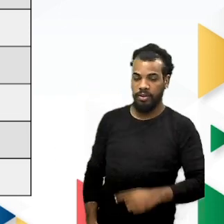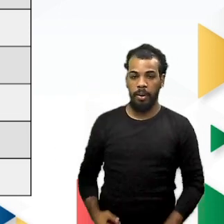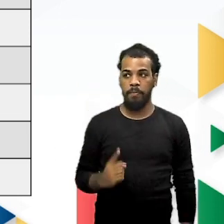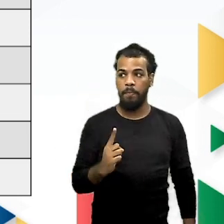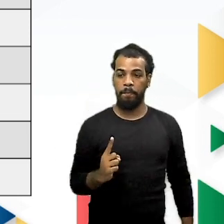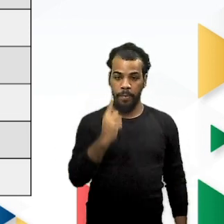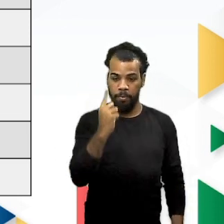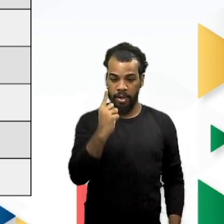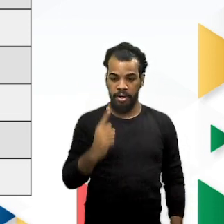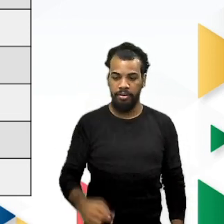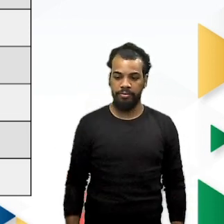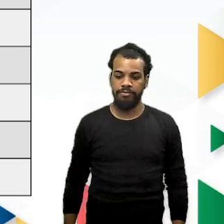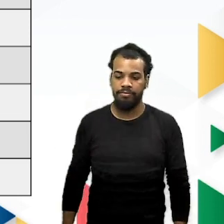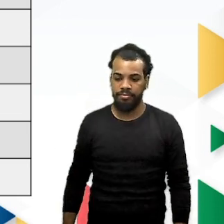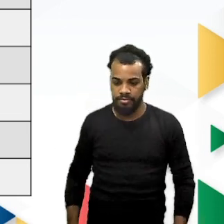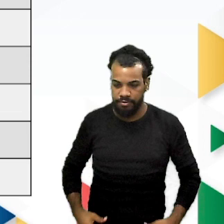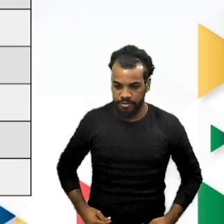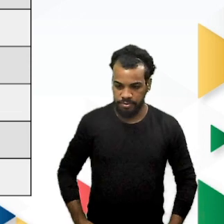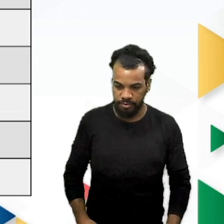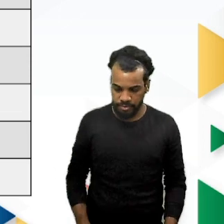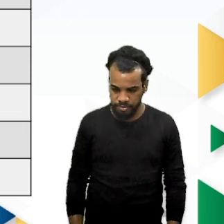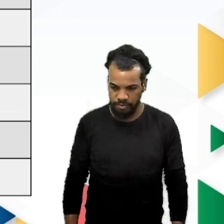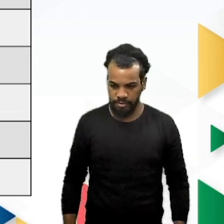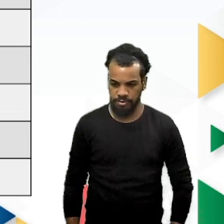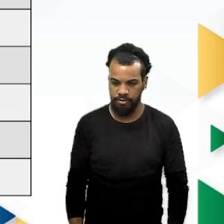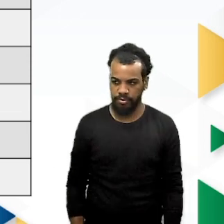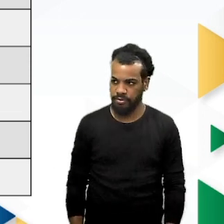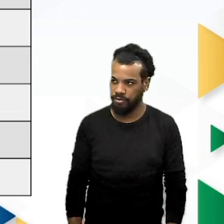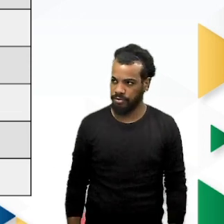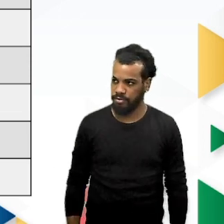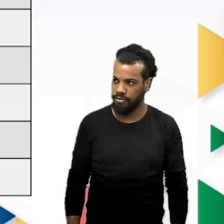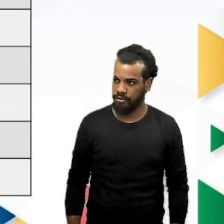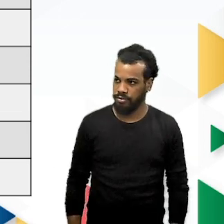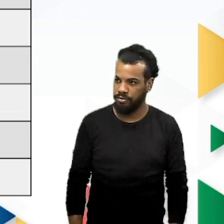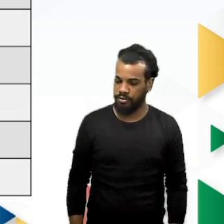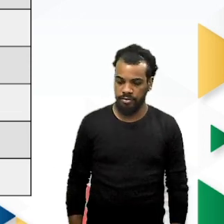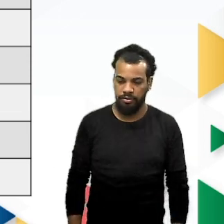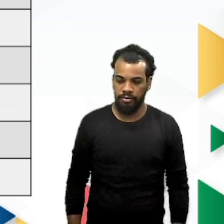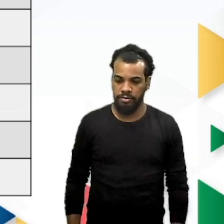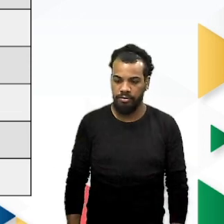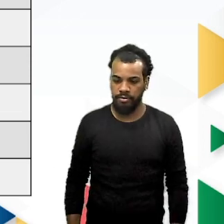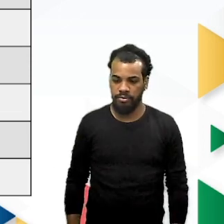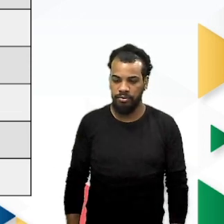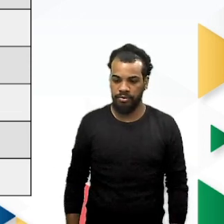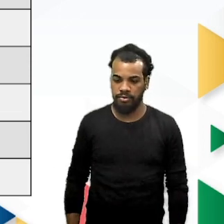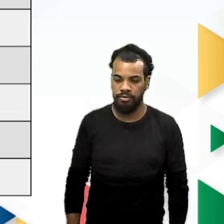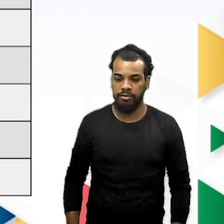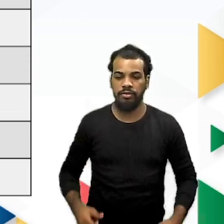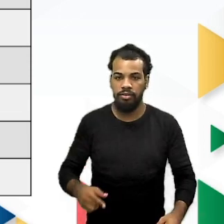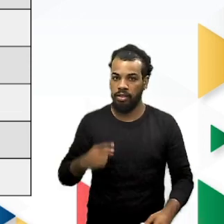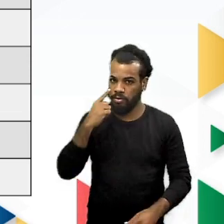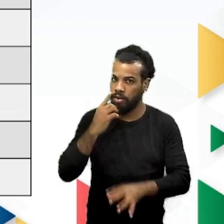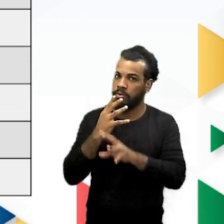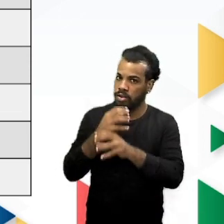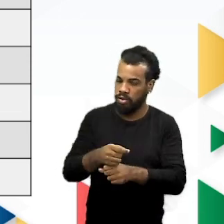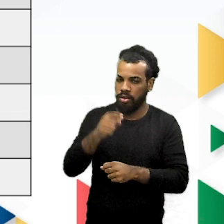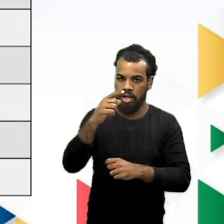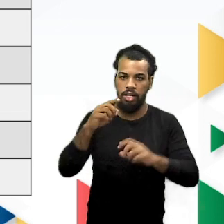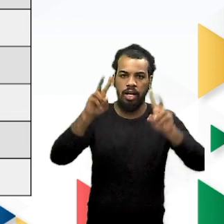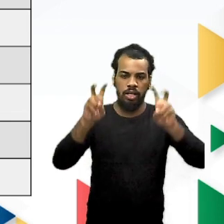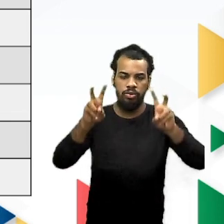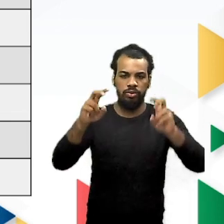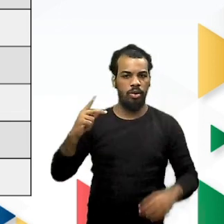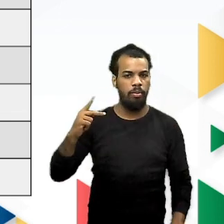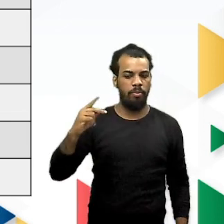coisa, revisa isso aí lá em potenciação, tá? Que ele vai te mostrar. Pede ao professor que ele revisa a potenciação para você e ele vai